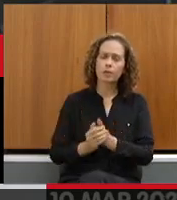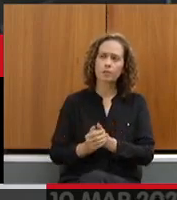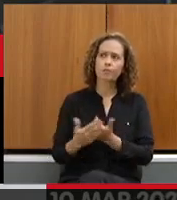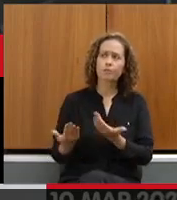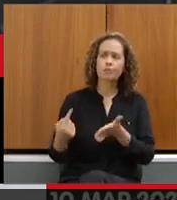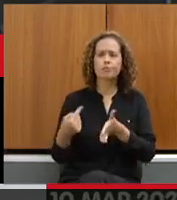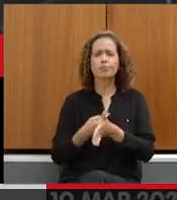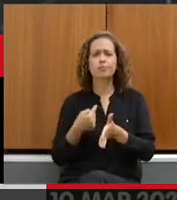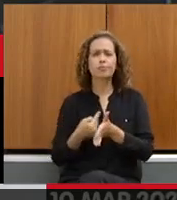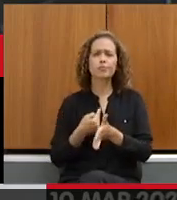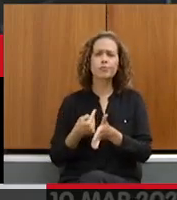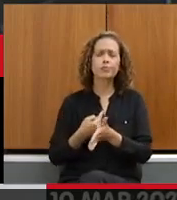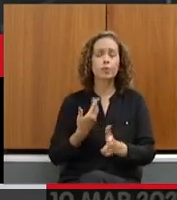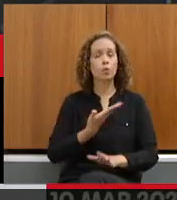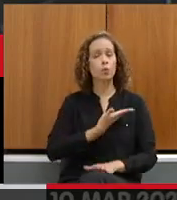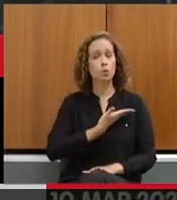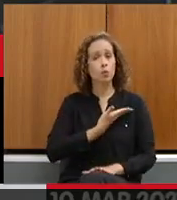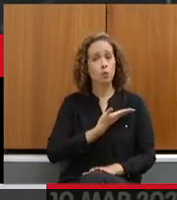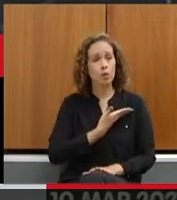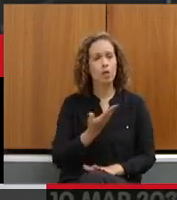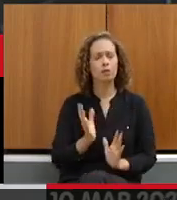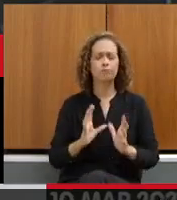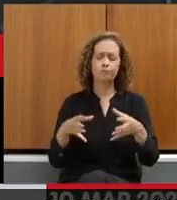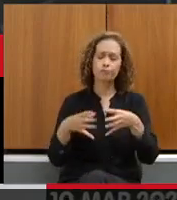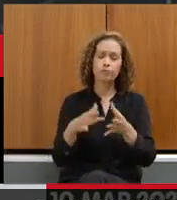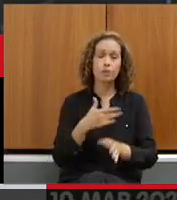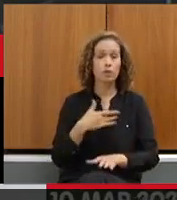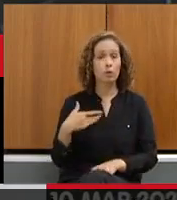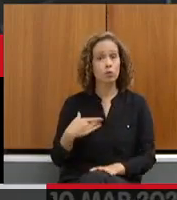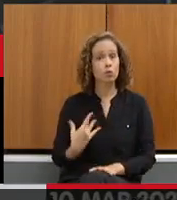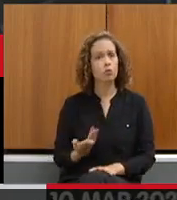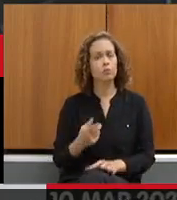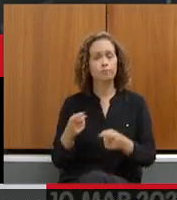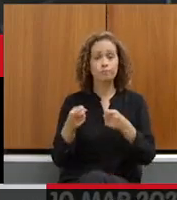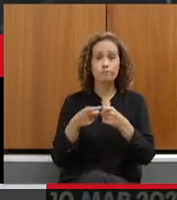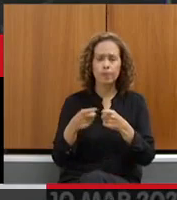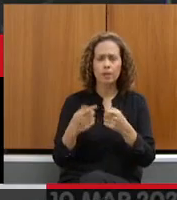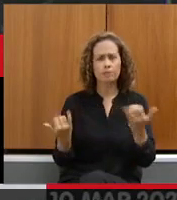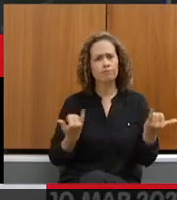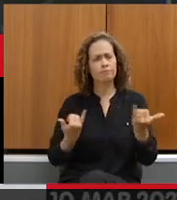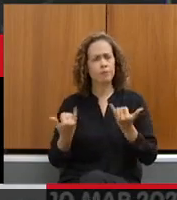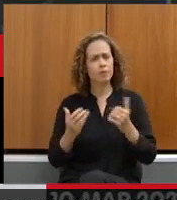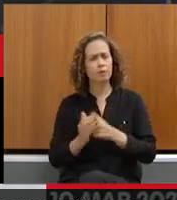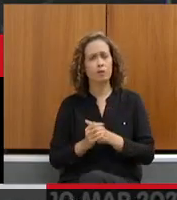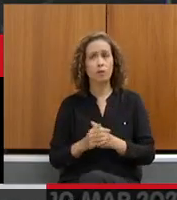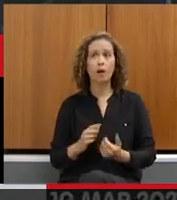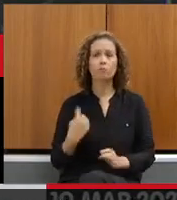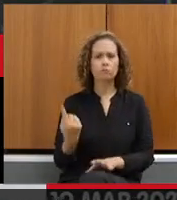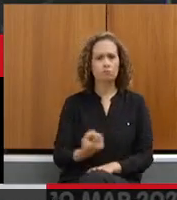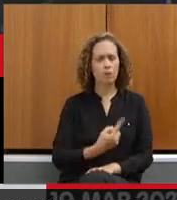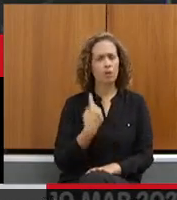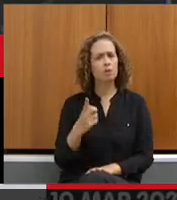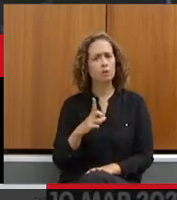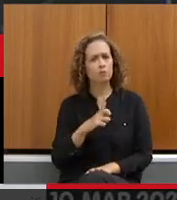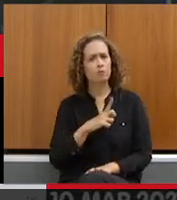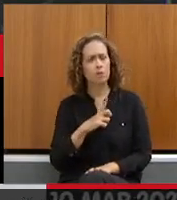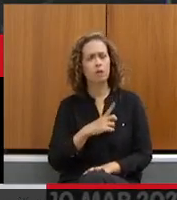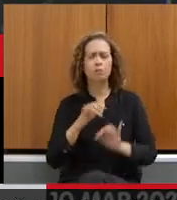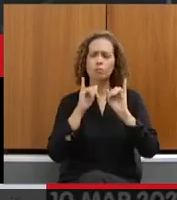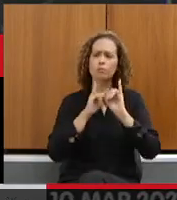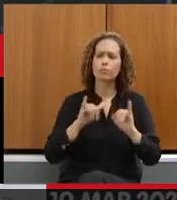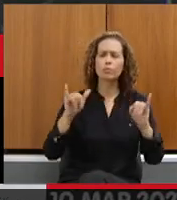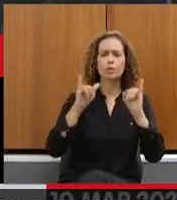de um colega da comissão de saúde de um médico dizendo que nós temos o fluxo